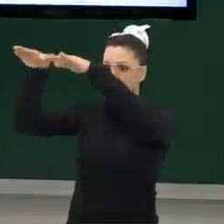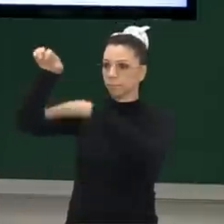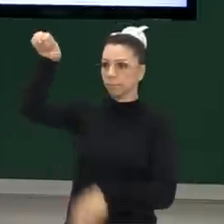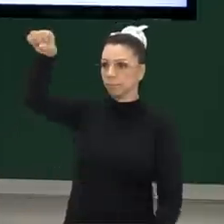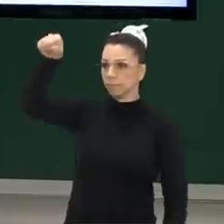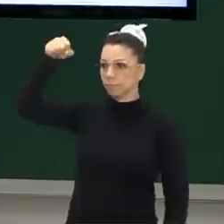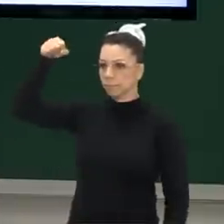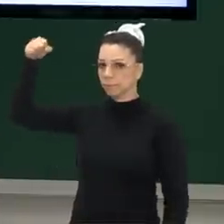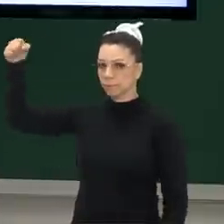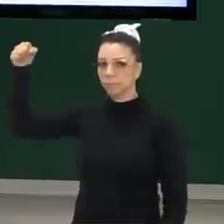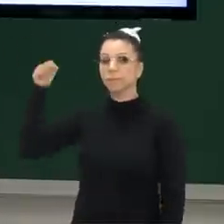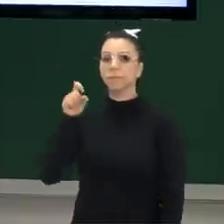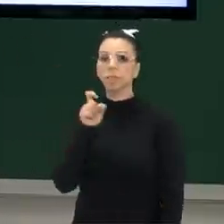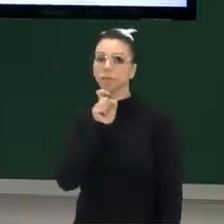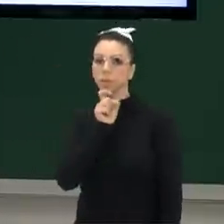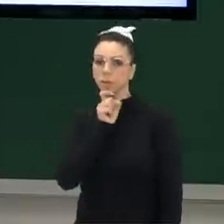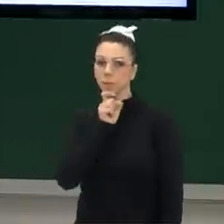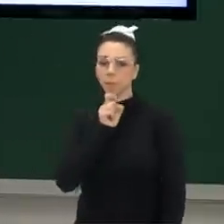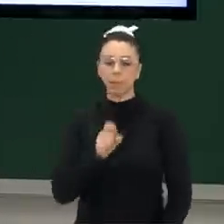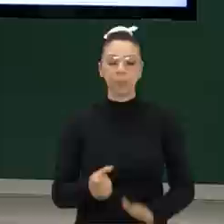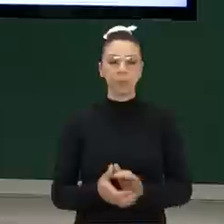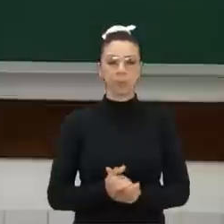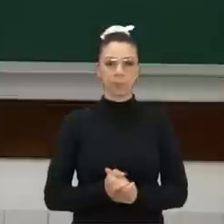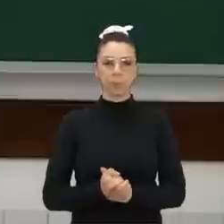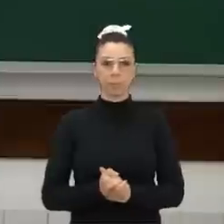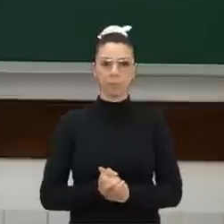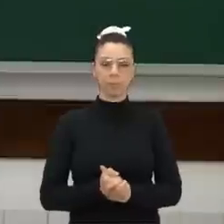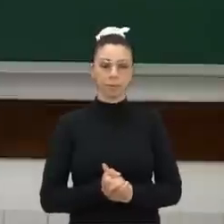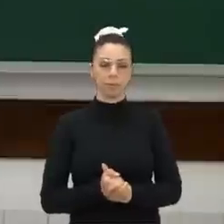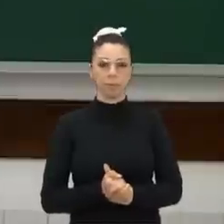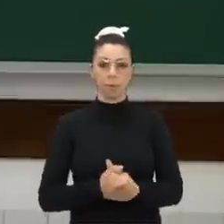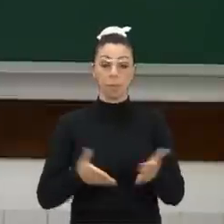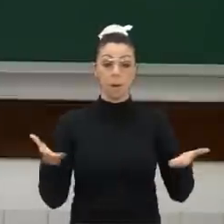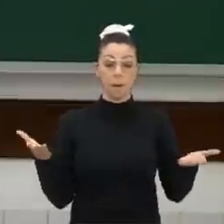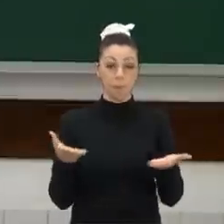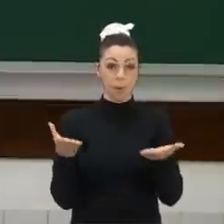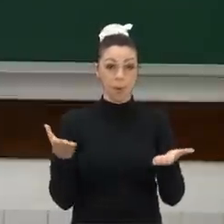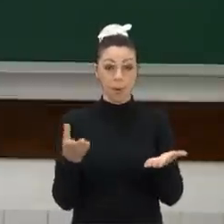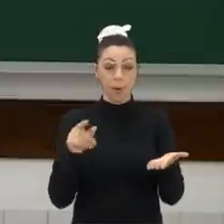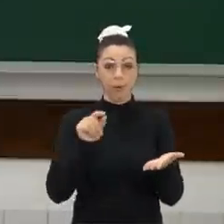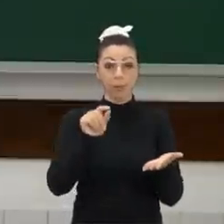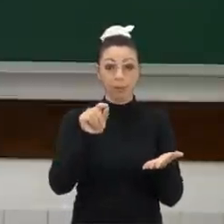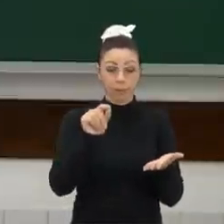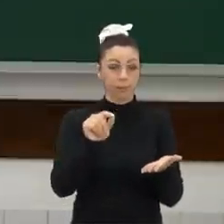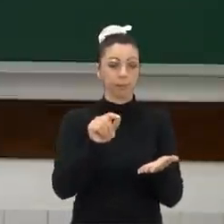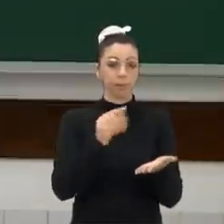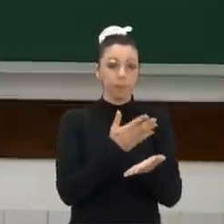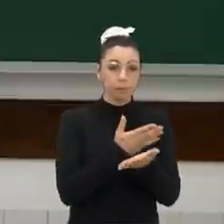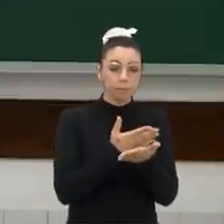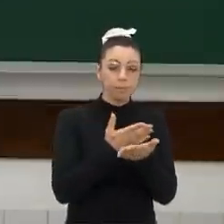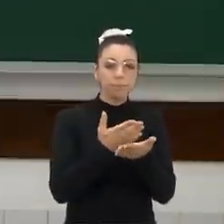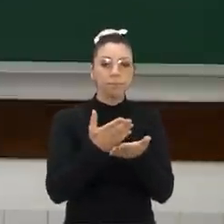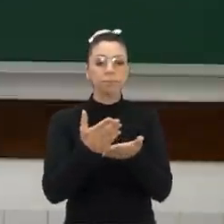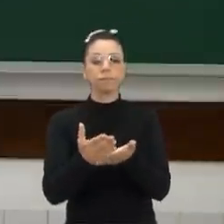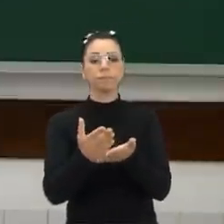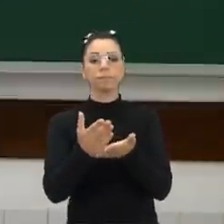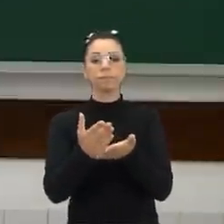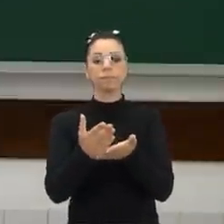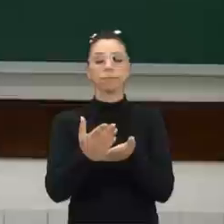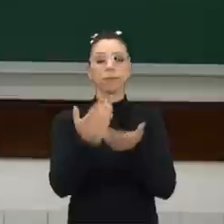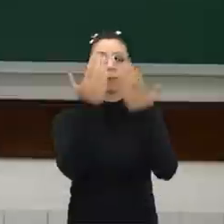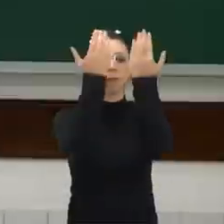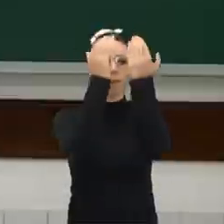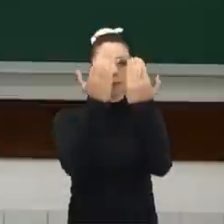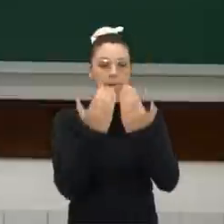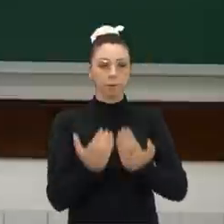geladeira. Tudo bem até aqui? A partir de agora, nós vamos começar a trabalhar com a nossa